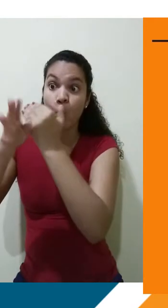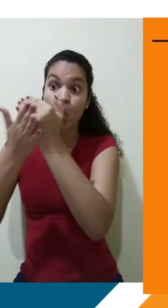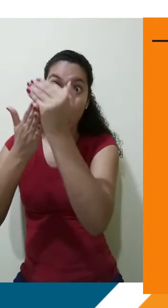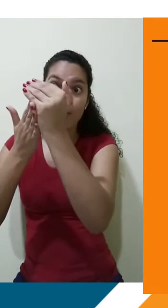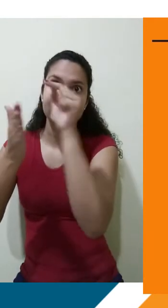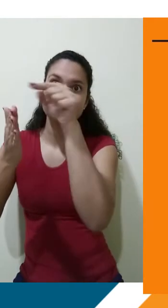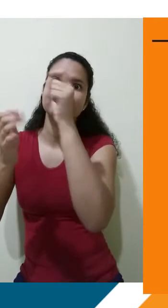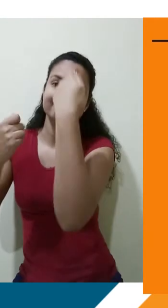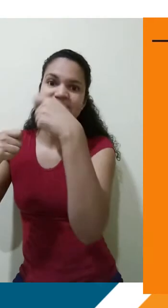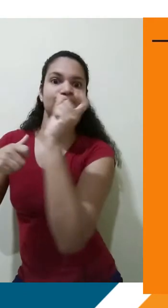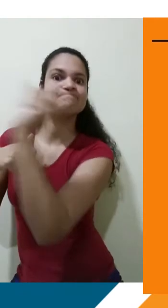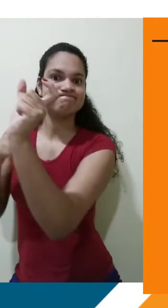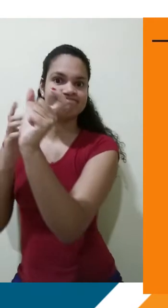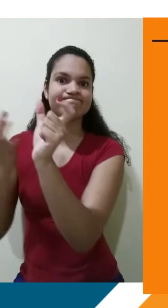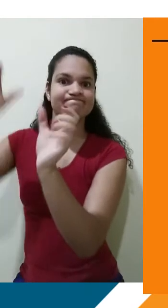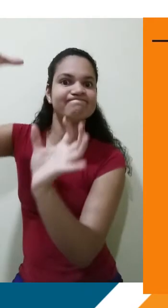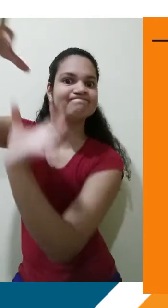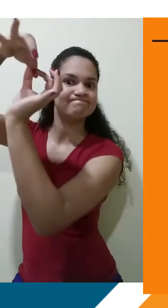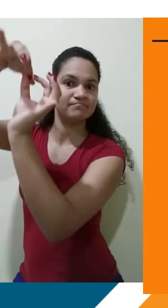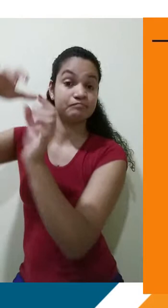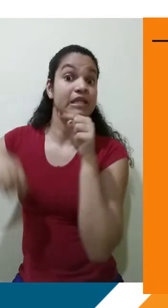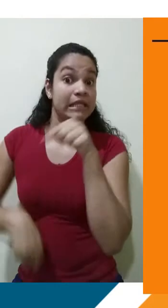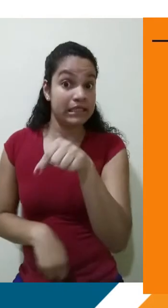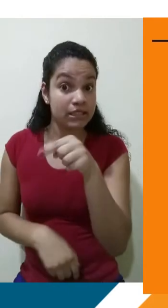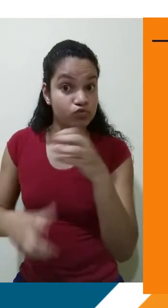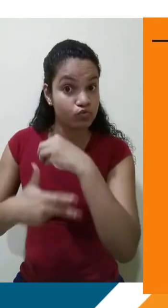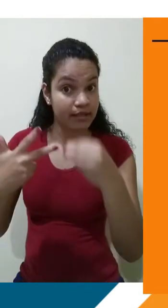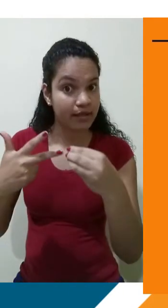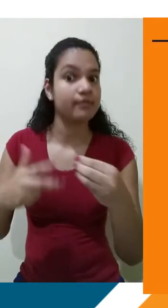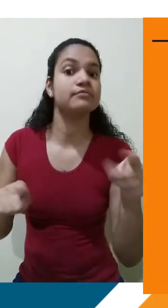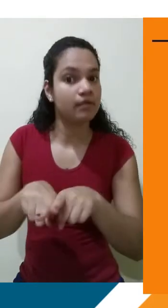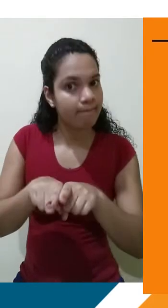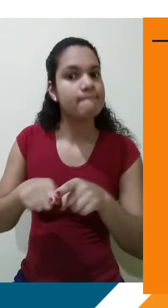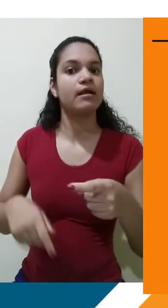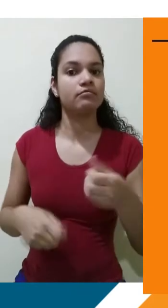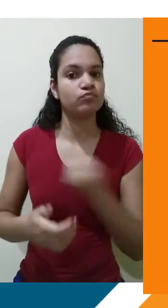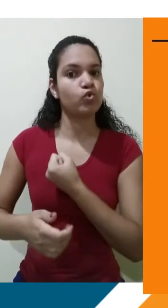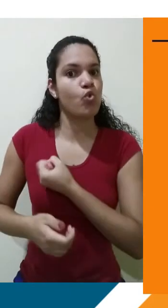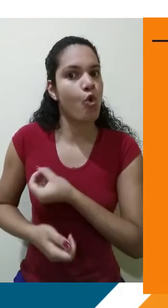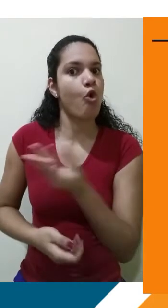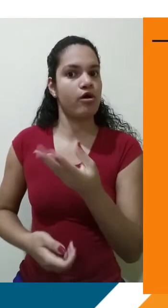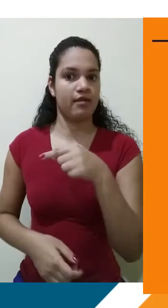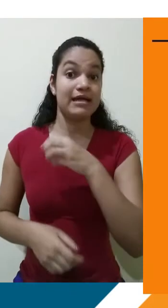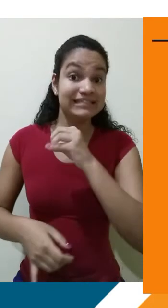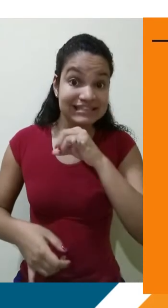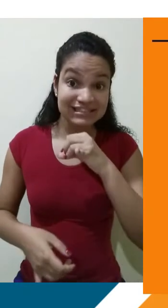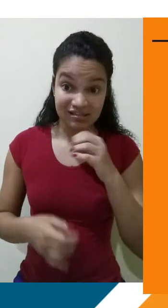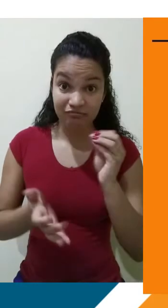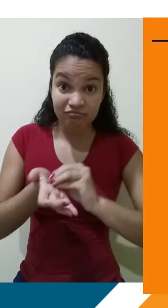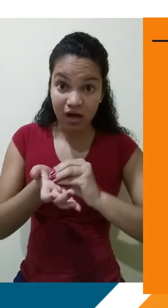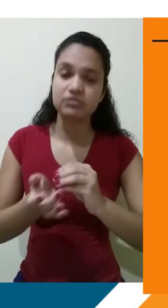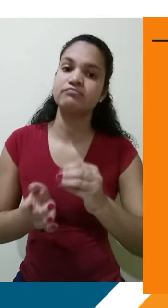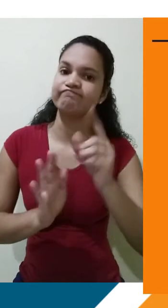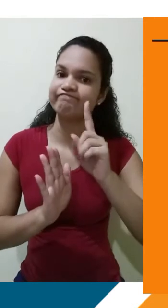parágrafos. Inclusive, isso entra nos critérios de correção. Você não fica no nível 4 de nota ou no nível 5 de nota,